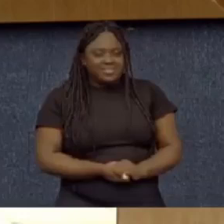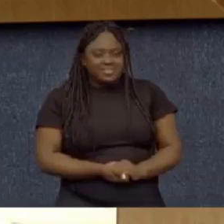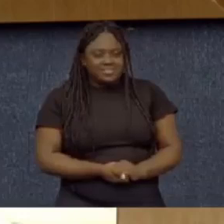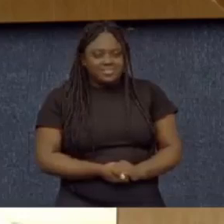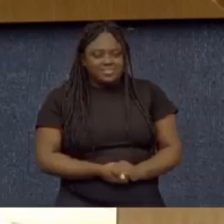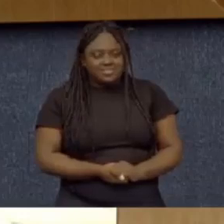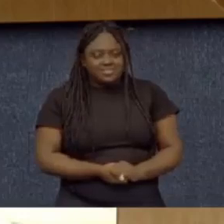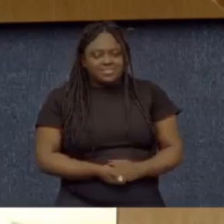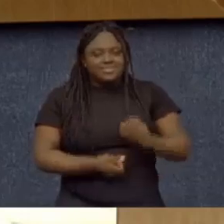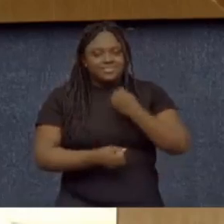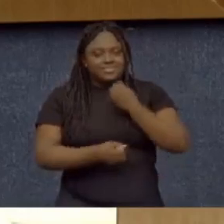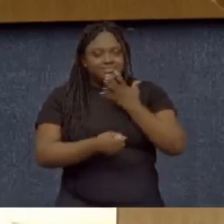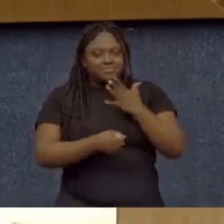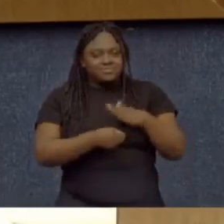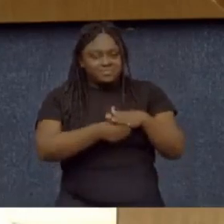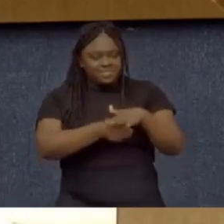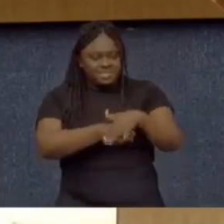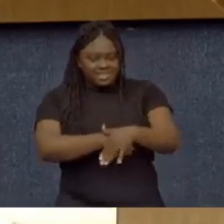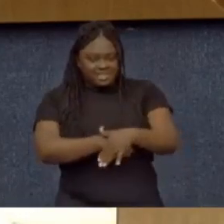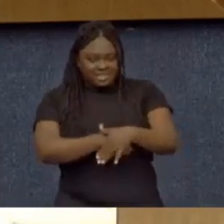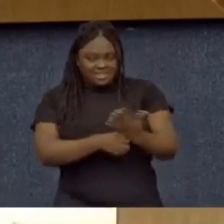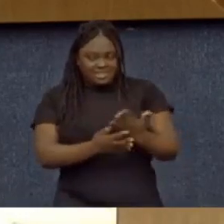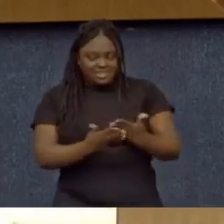sou. Boa noite, gente.